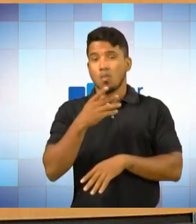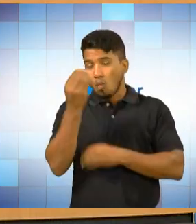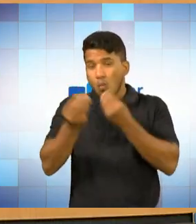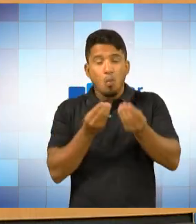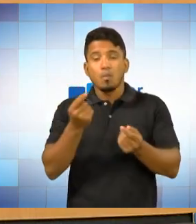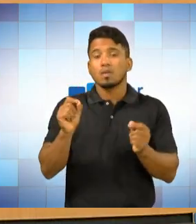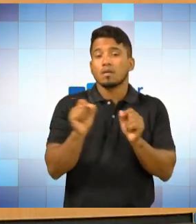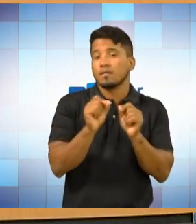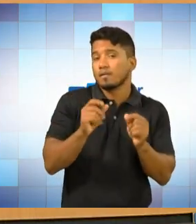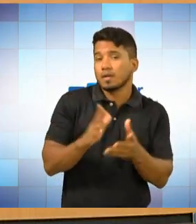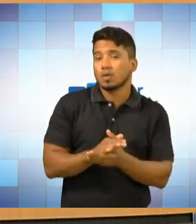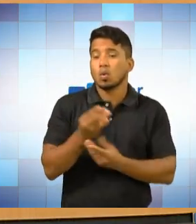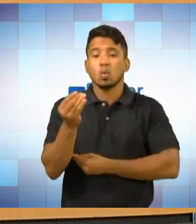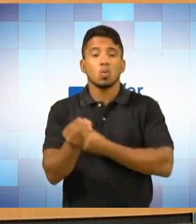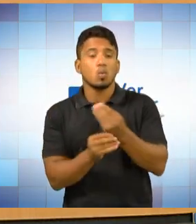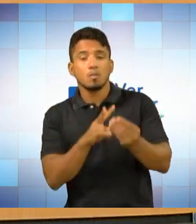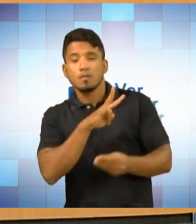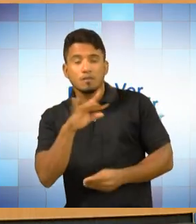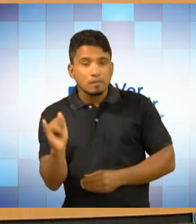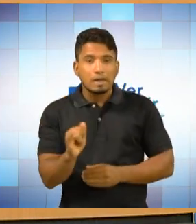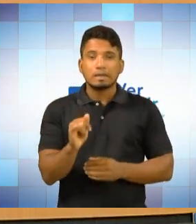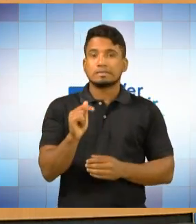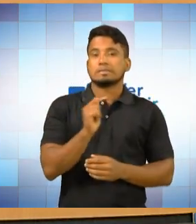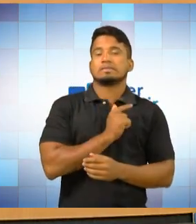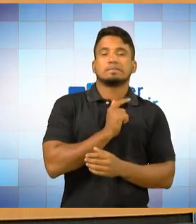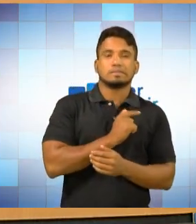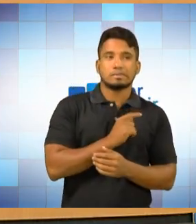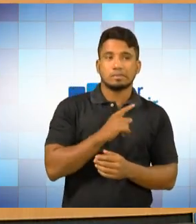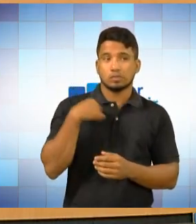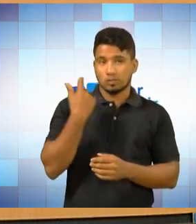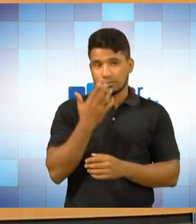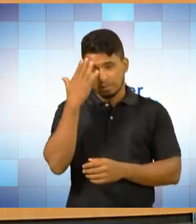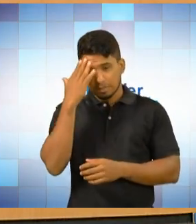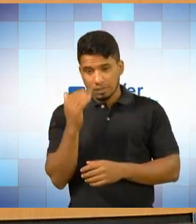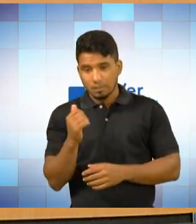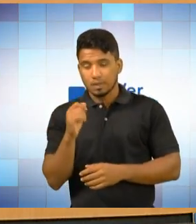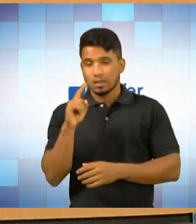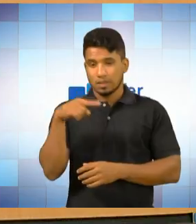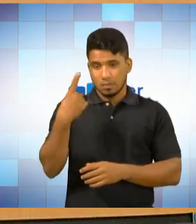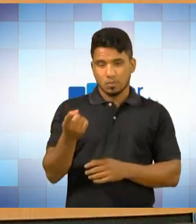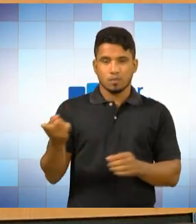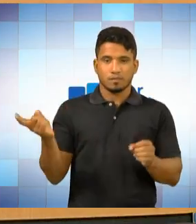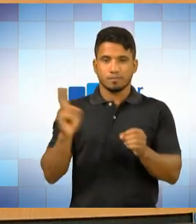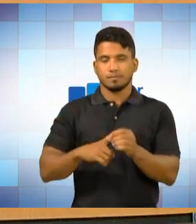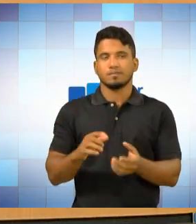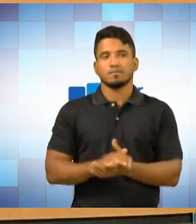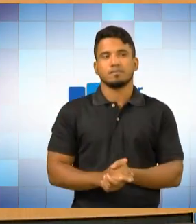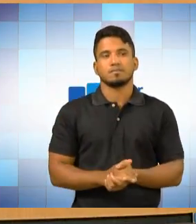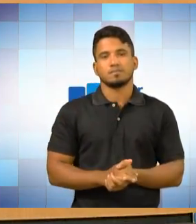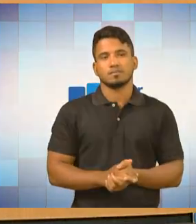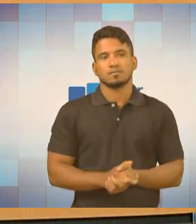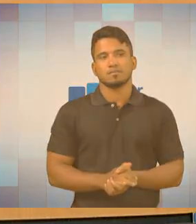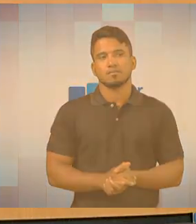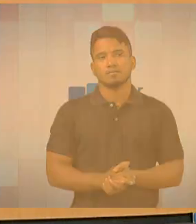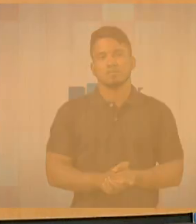está acontecendo, como isso poderá acontecer, é o que nós vamos saber daqui a pouquinho no segundo bloco. Até já.